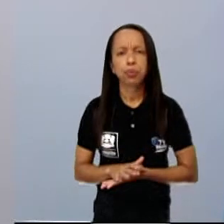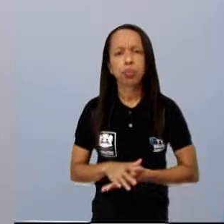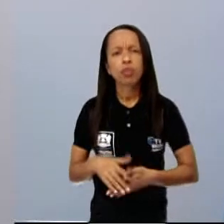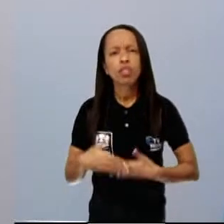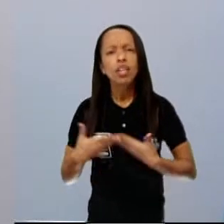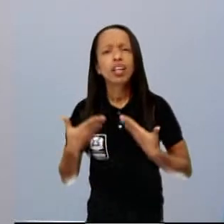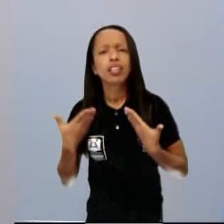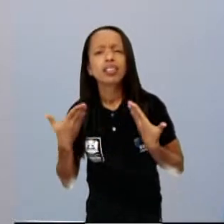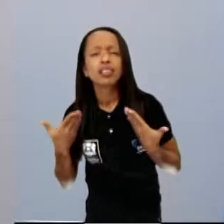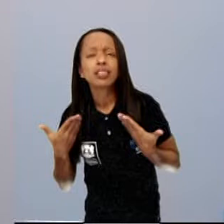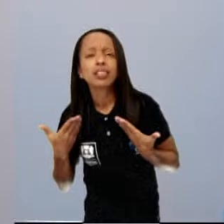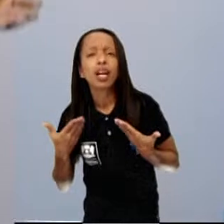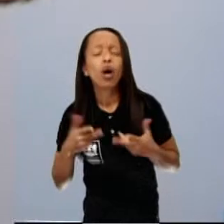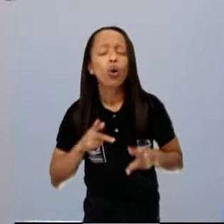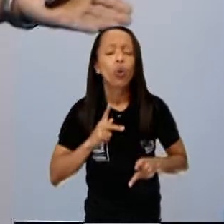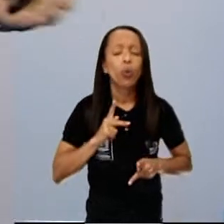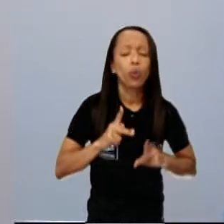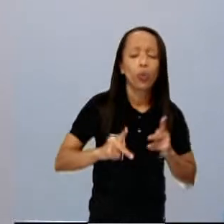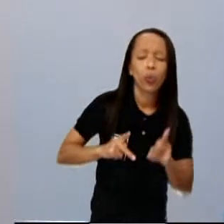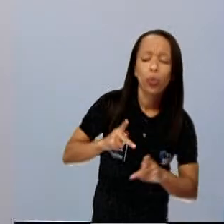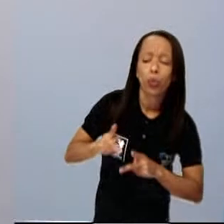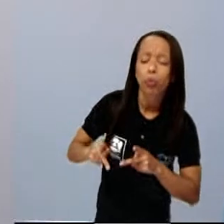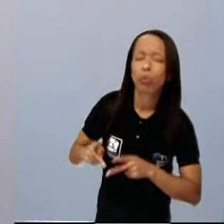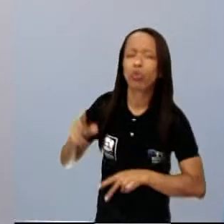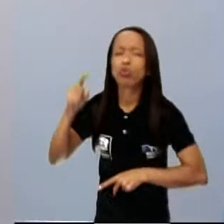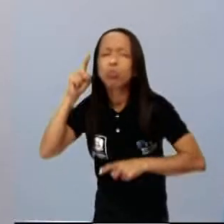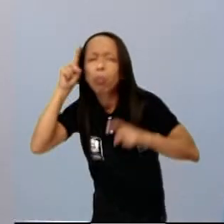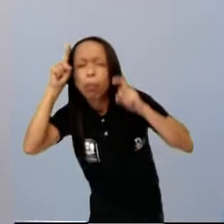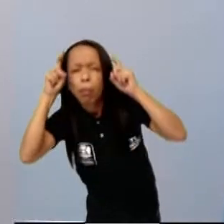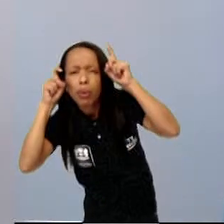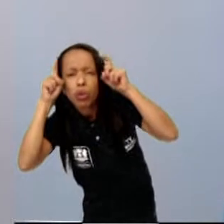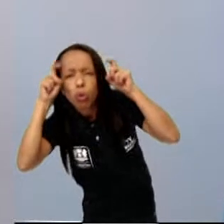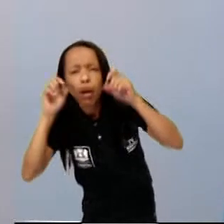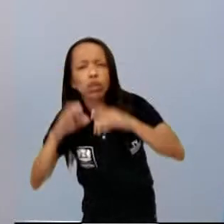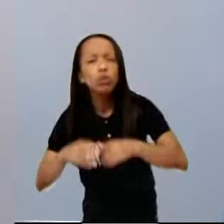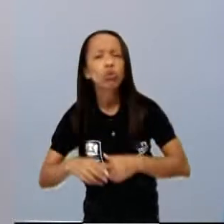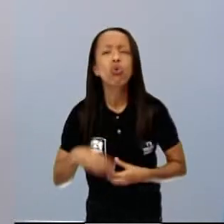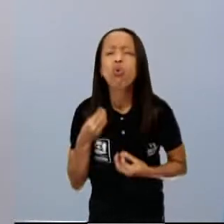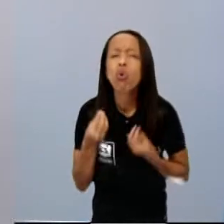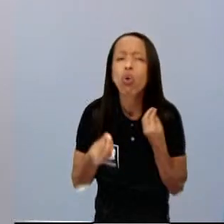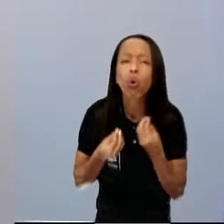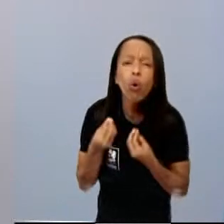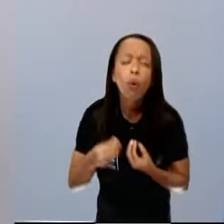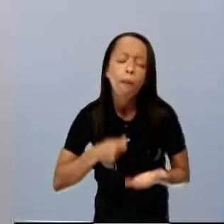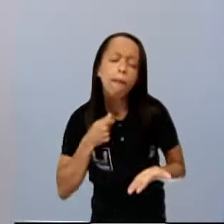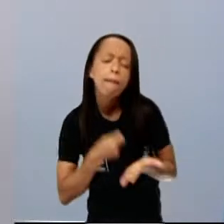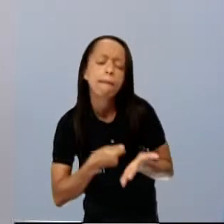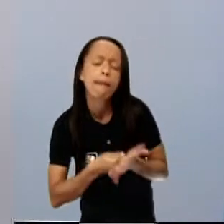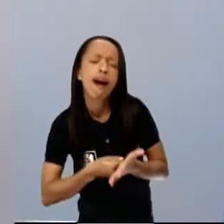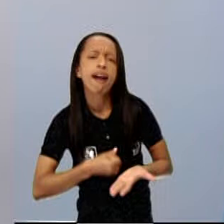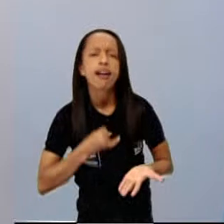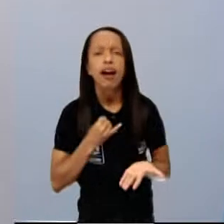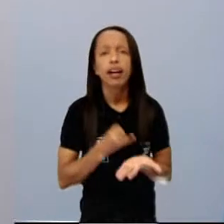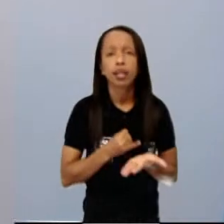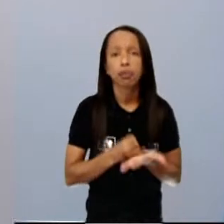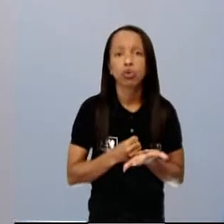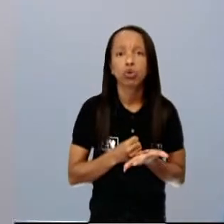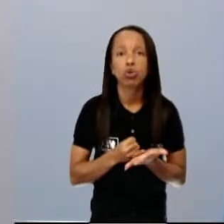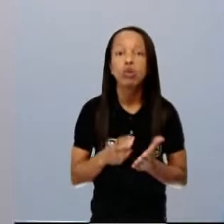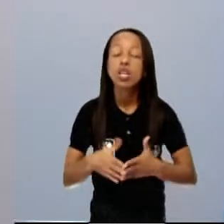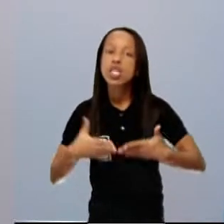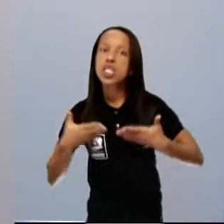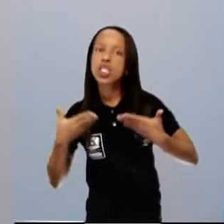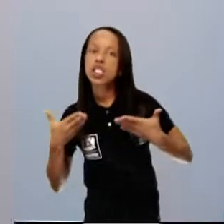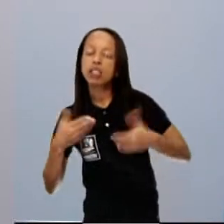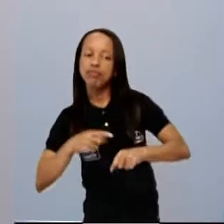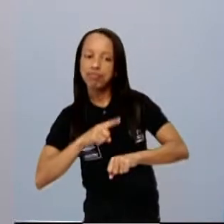aumentar imposto, o povo não pode pagar o imposto do jeito que está. Então foi nesse momento que houve uma